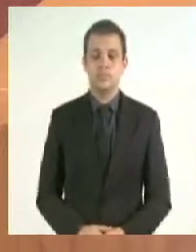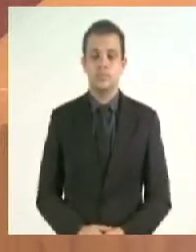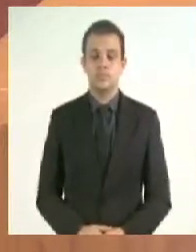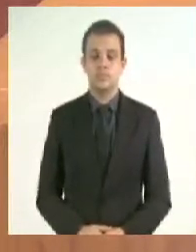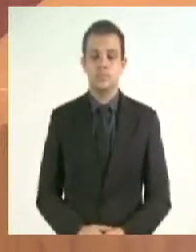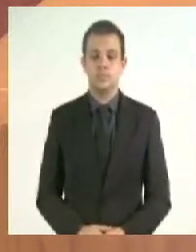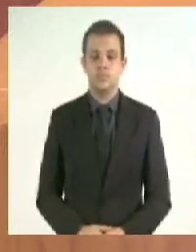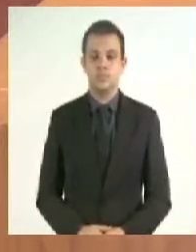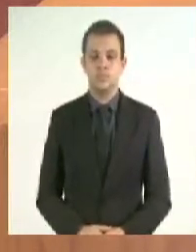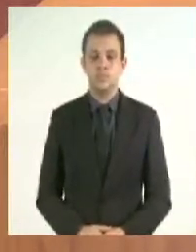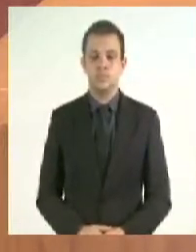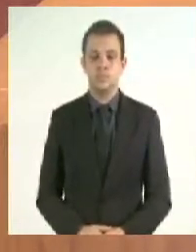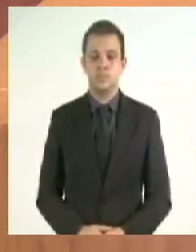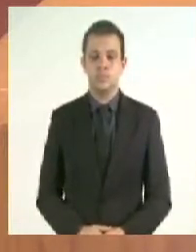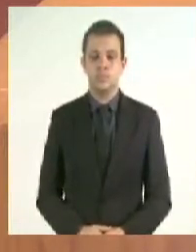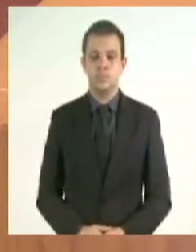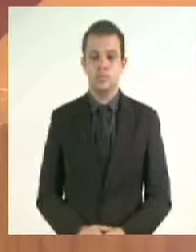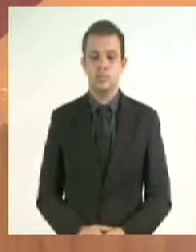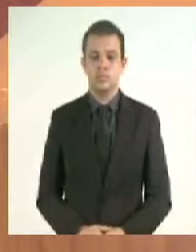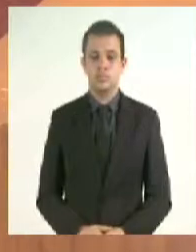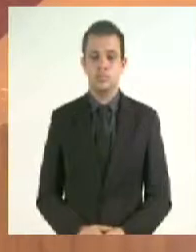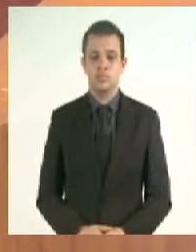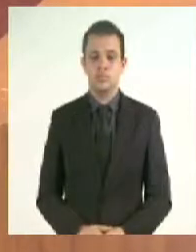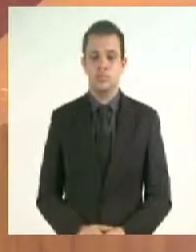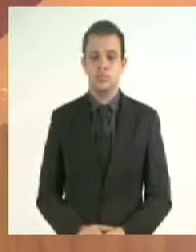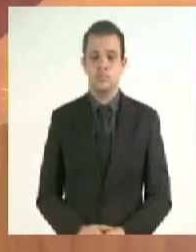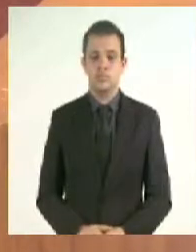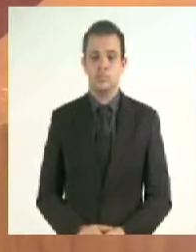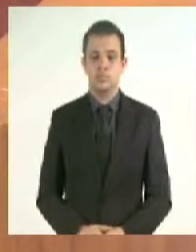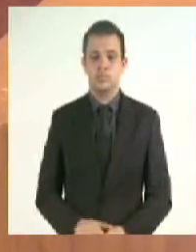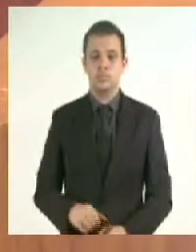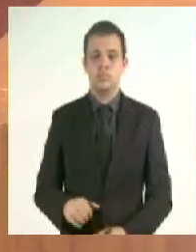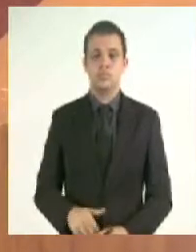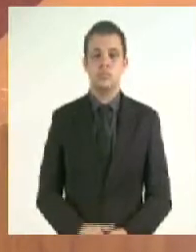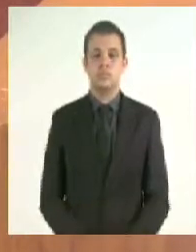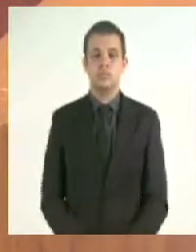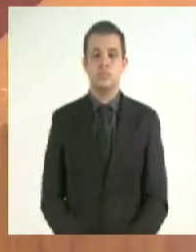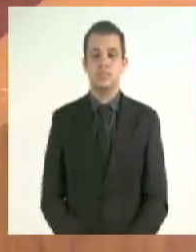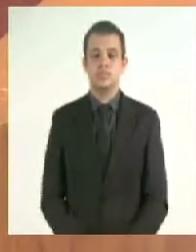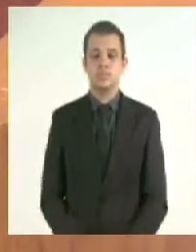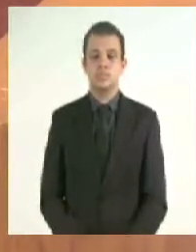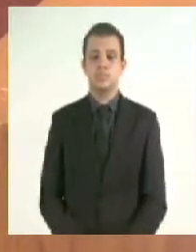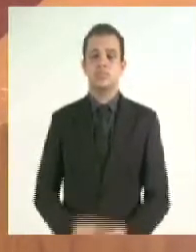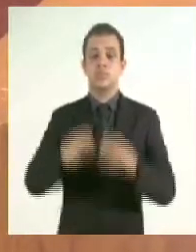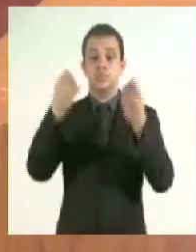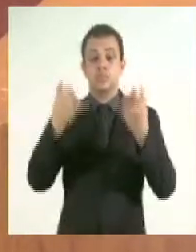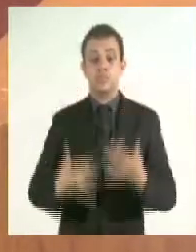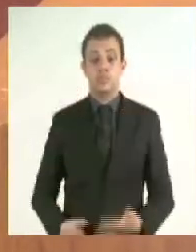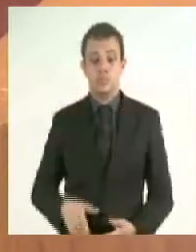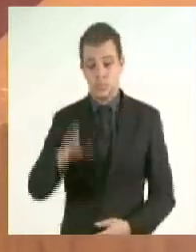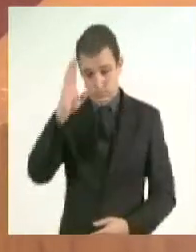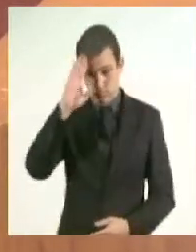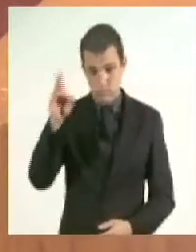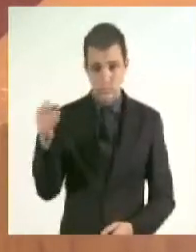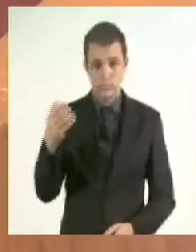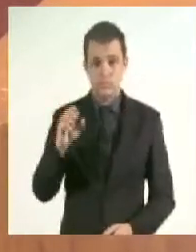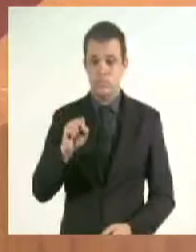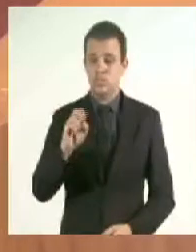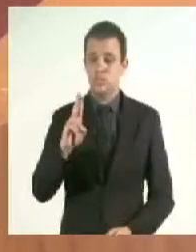exclamar essa questão que o deputado Souza Neto veio aqui falar, que é a questão